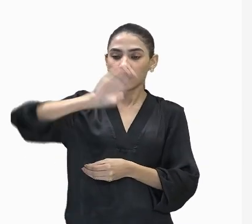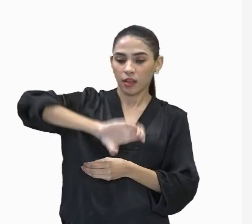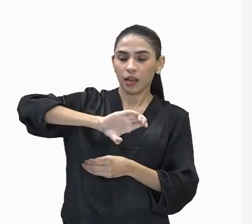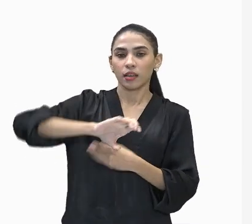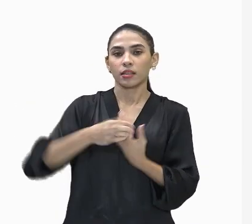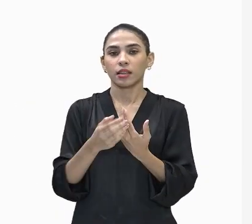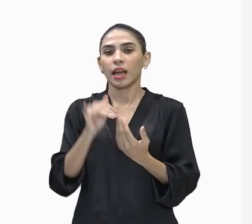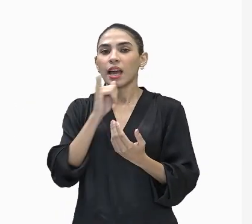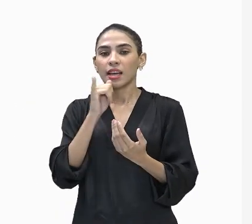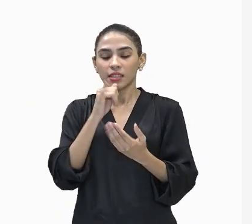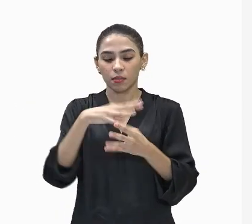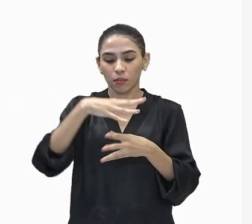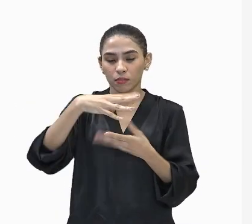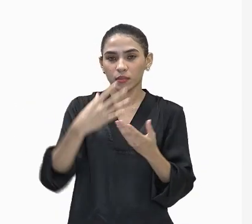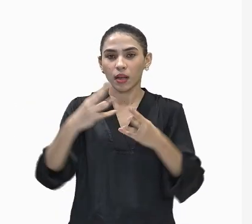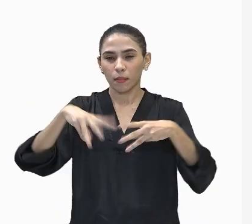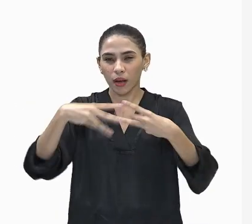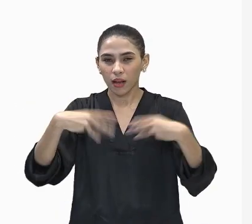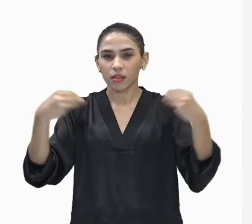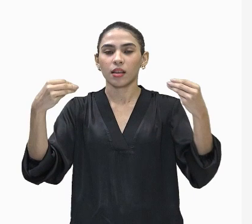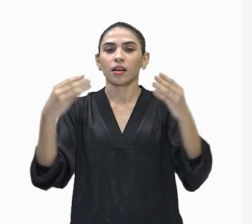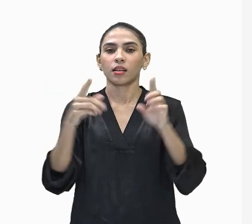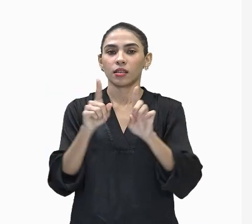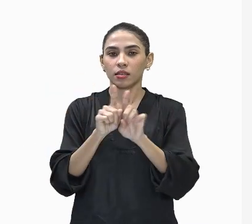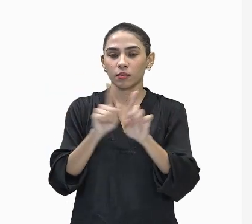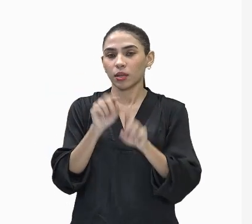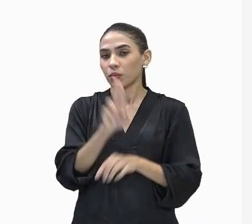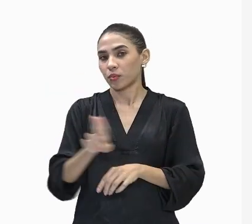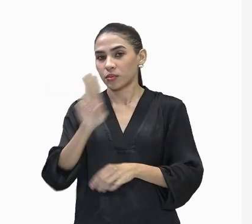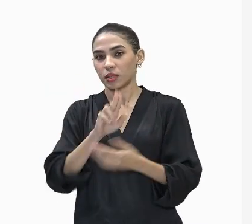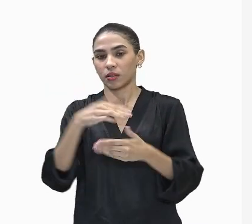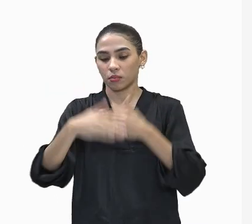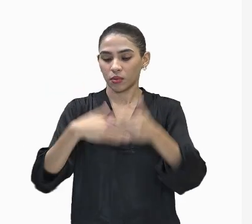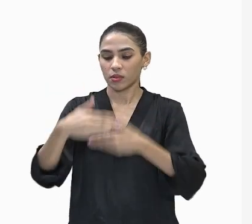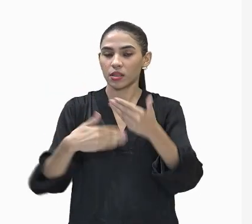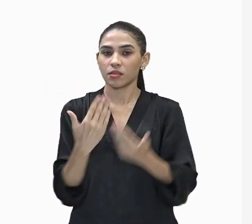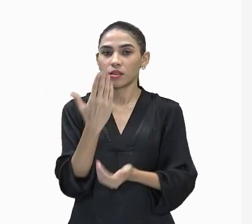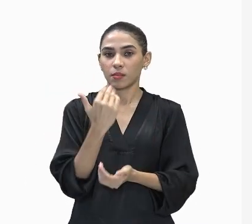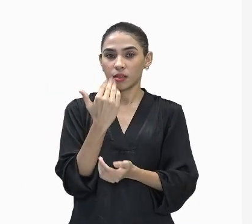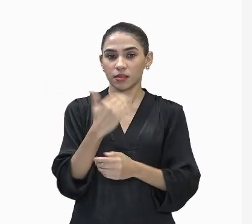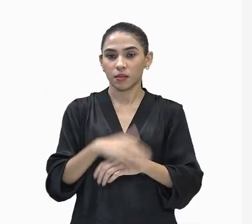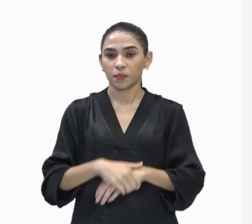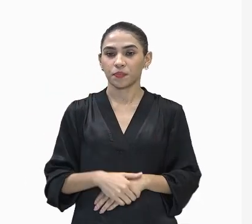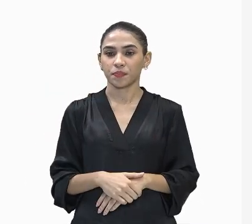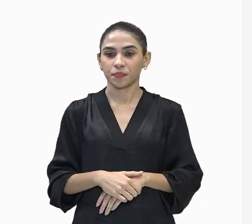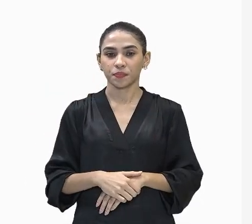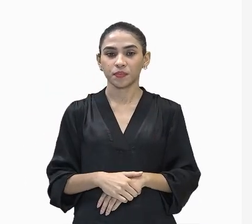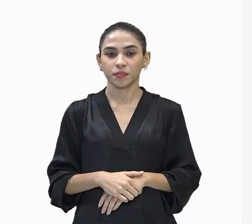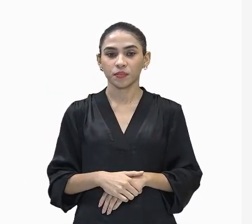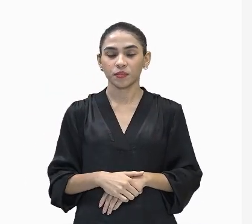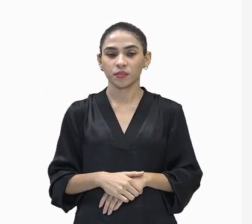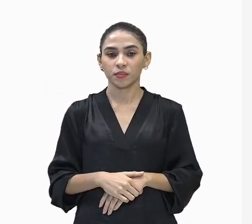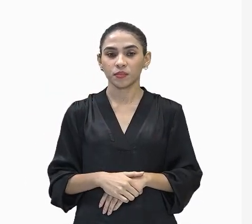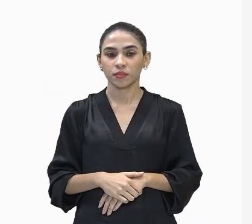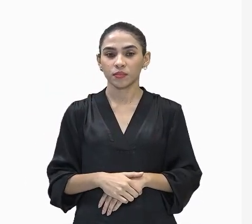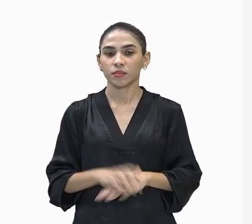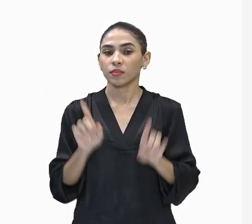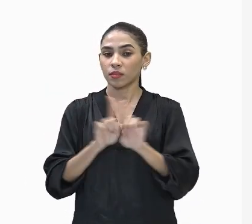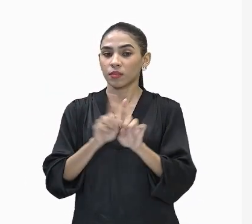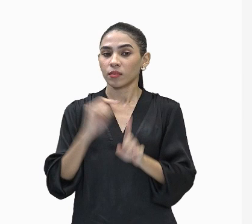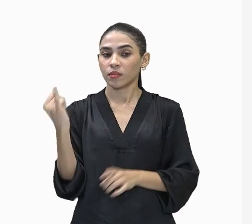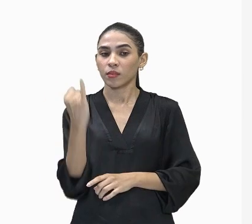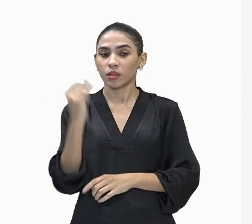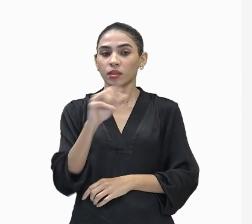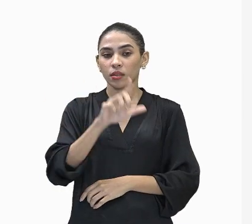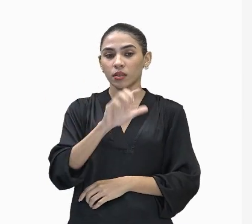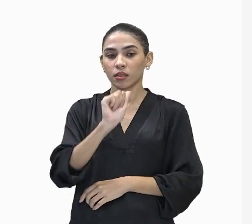alimentos para salada né utilizado no processo de alimentação temos também a importância dos